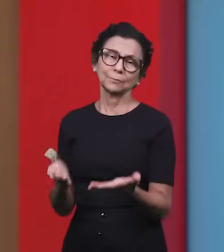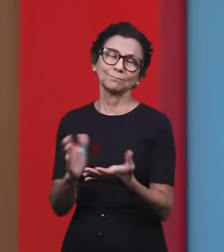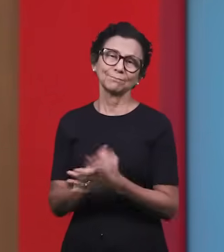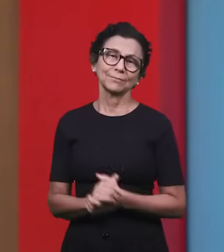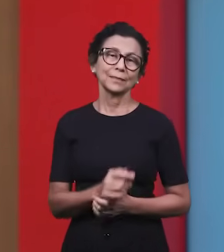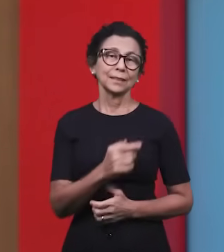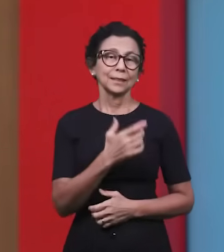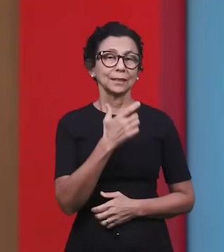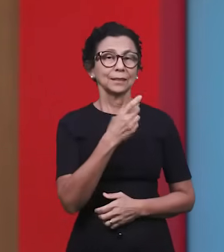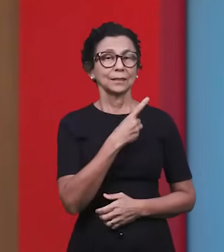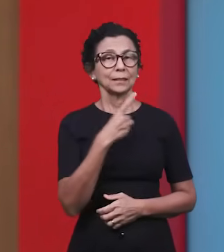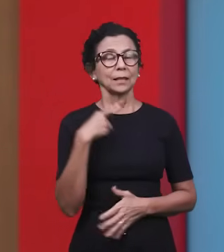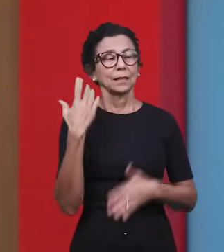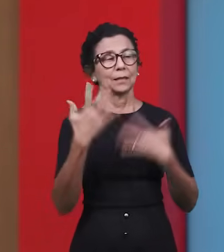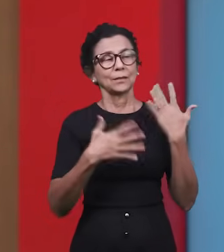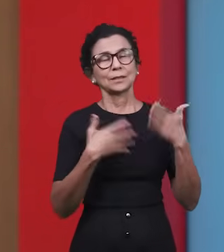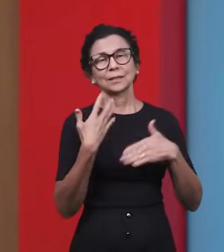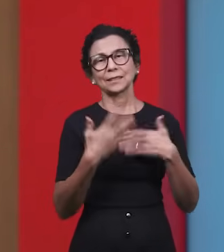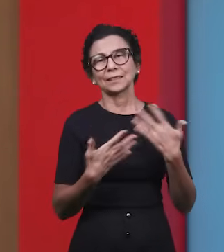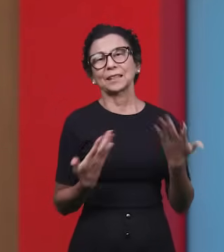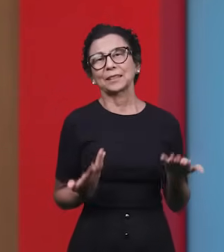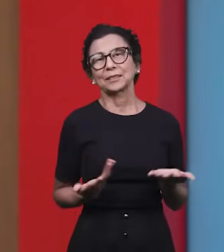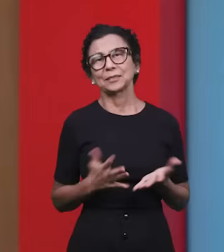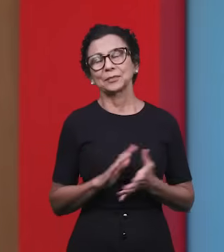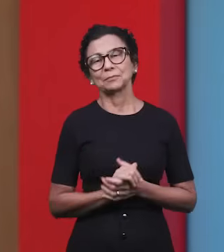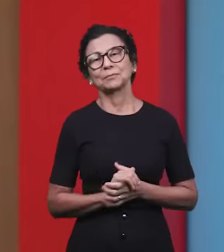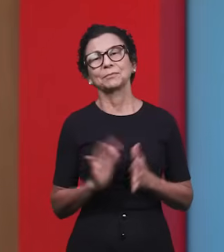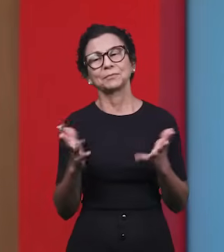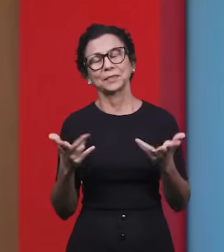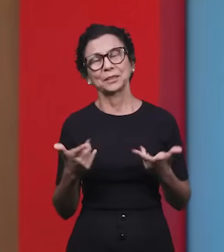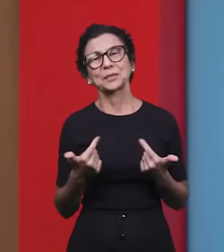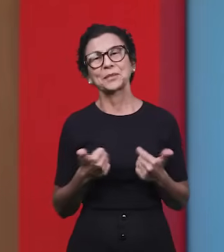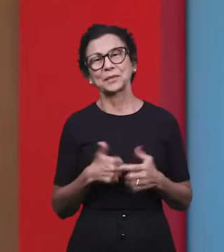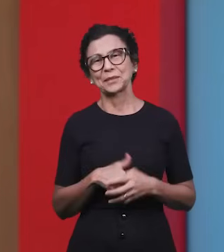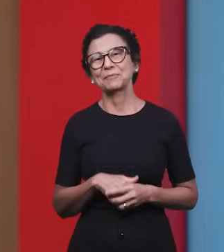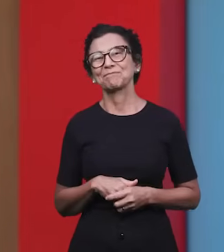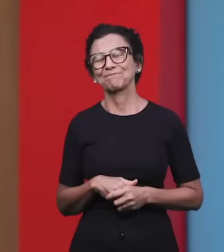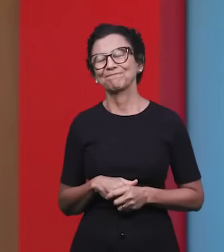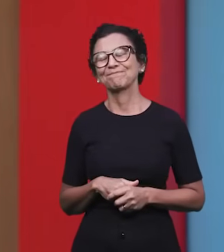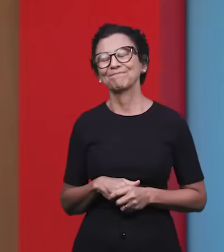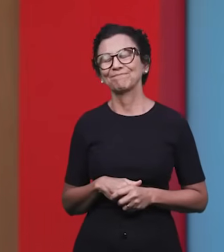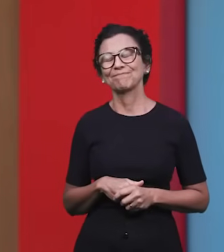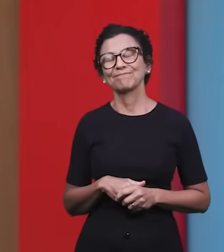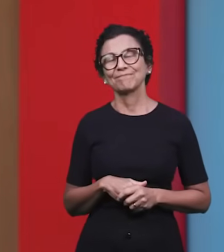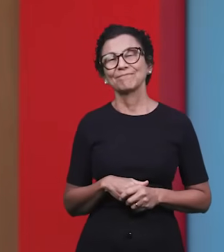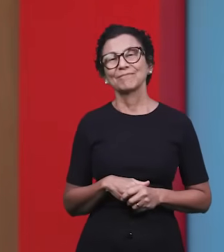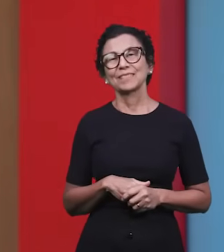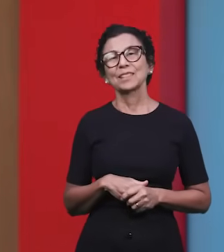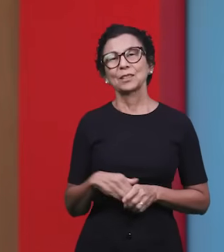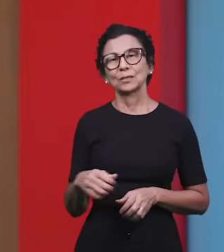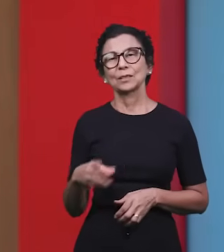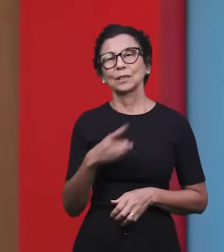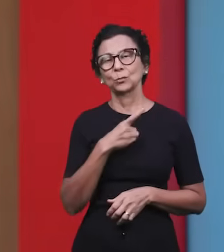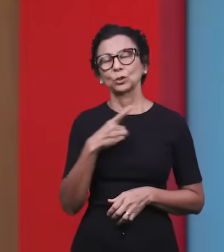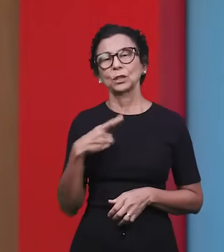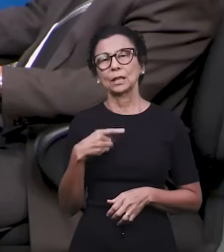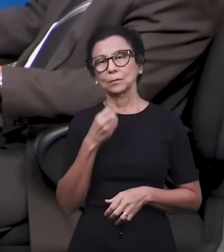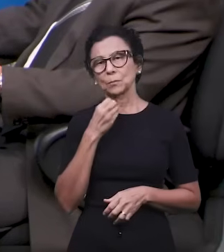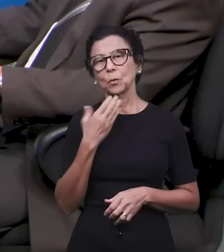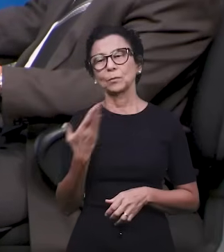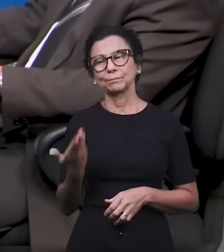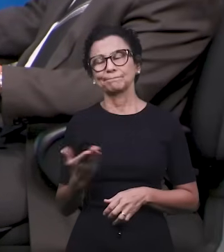se alegra quando isso acontece. Isso é maravilhoso, quando nós temos uma pessoa assim, servindo no diaconato na